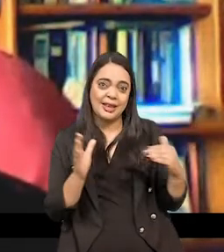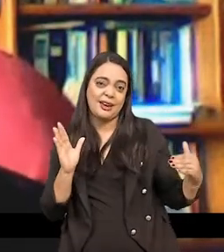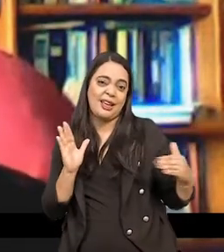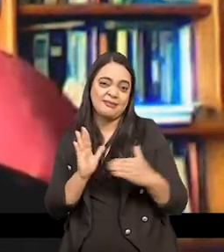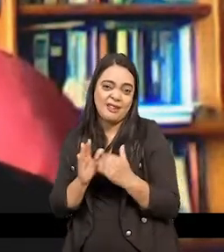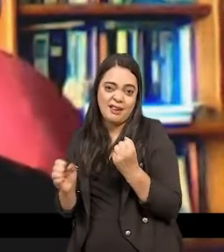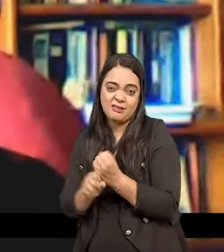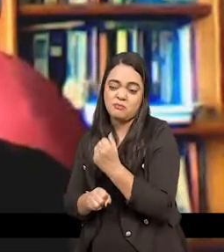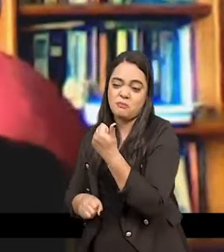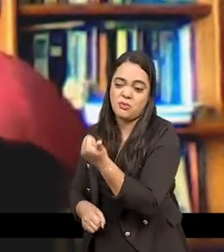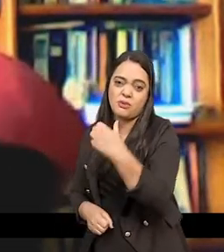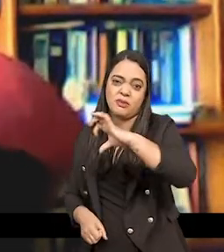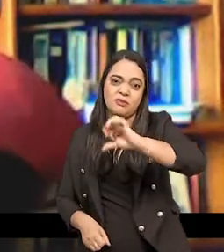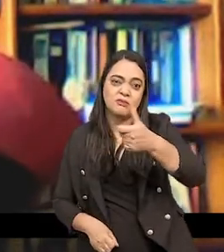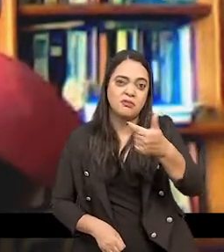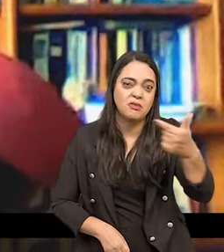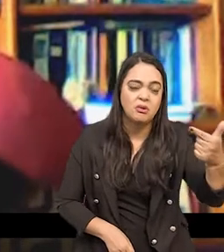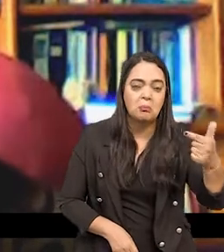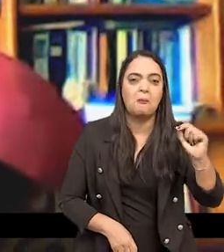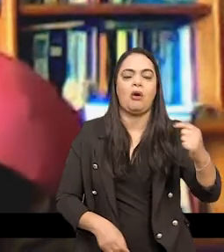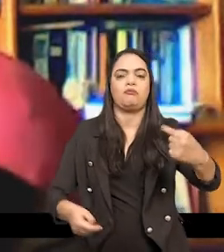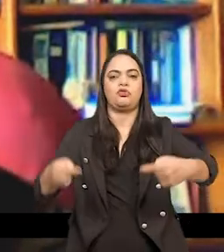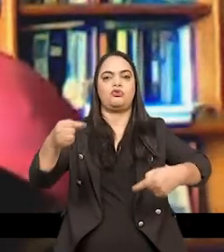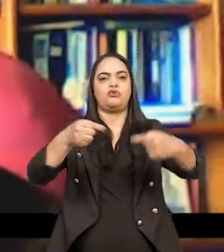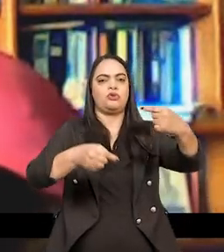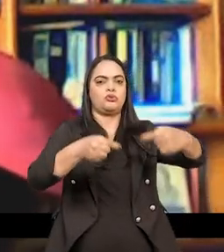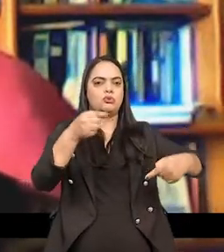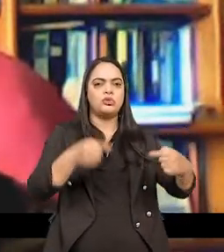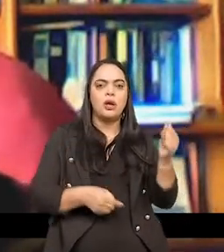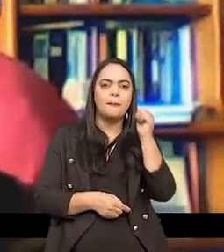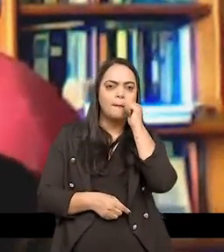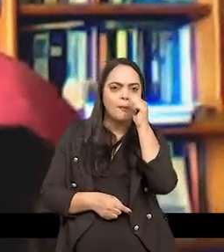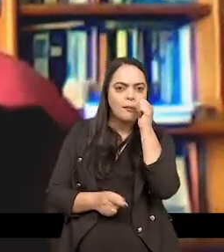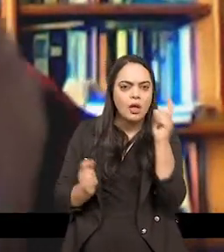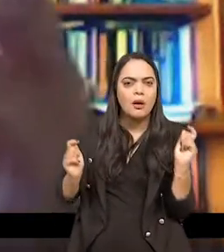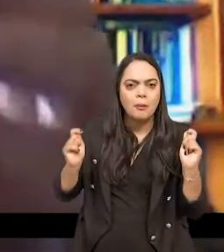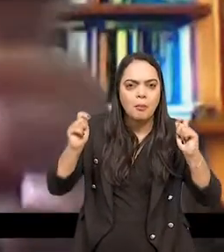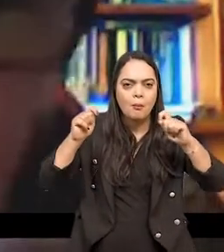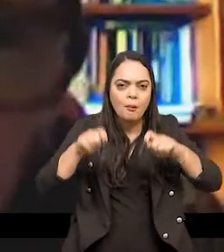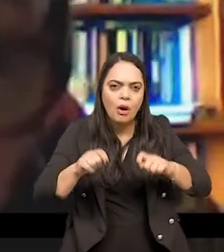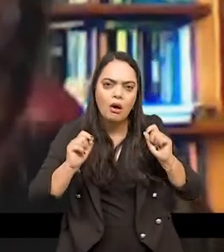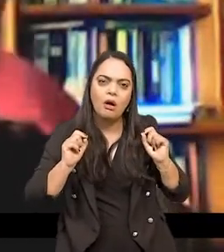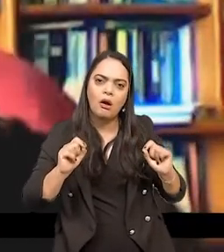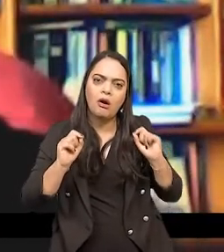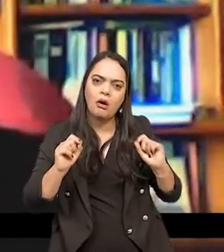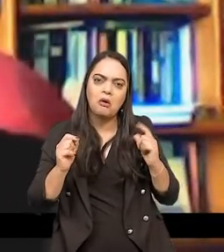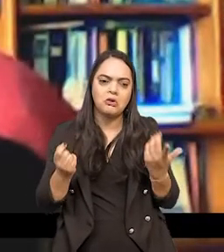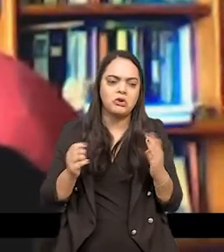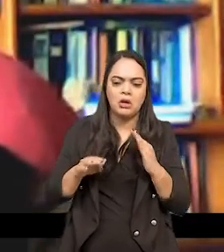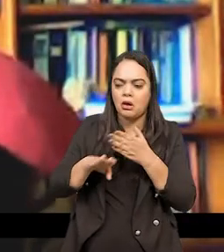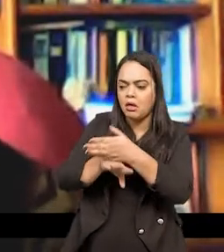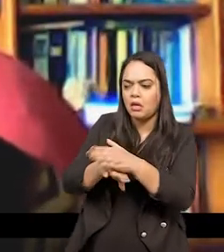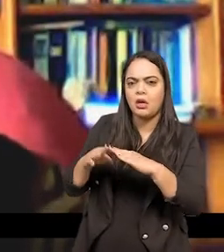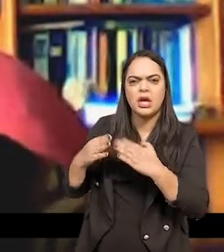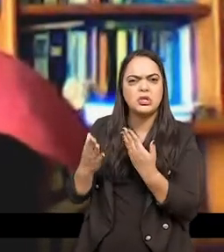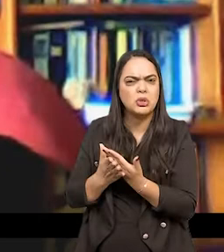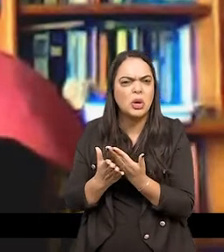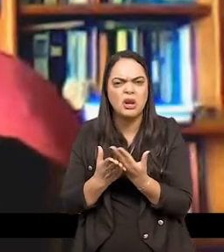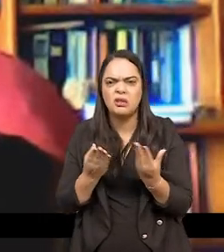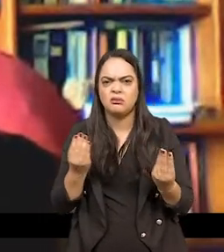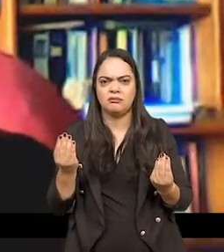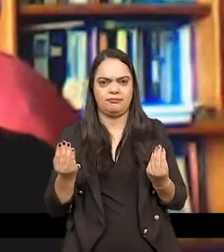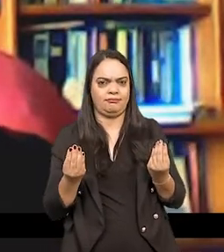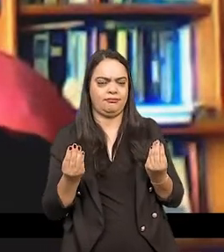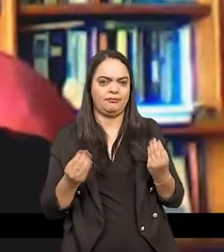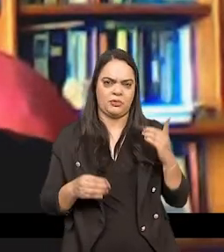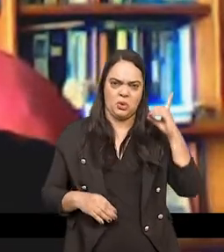1962, para discutir se a mulher pode ser um sujeito, se ela pode ser a escola, tal, um